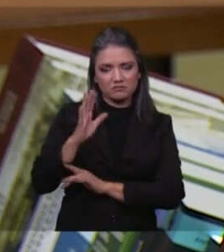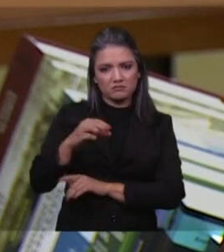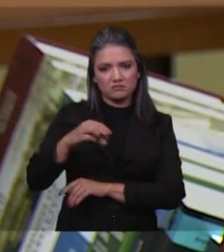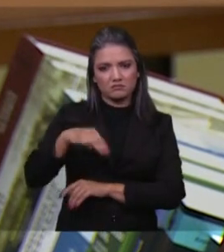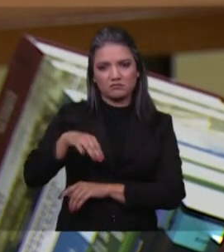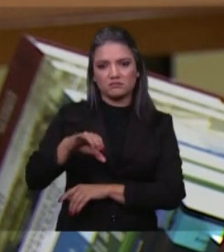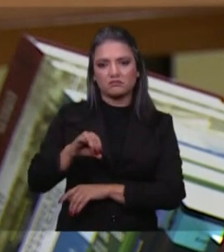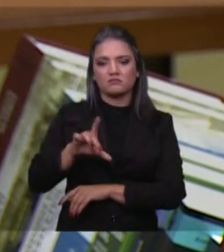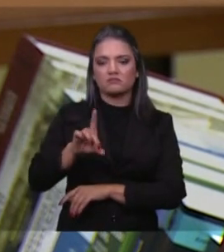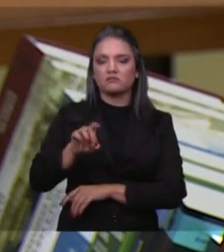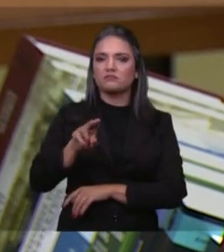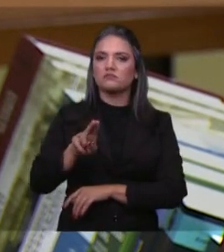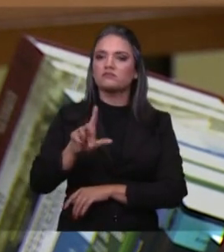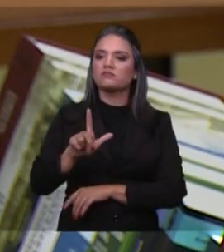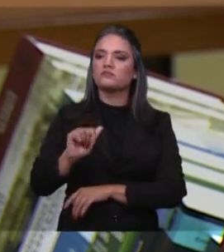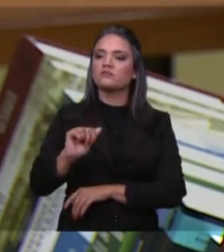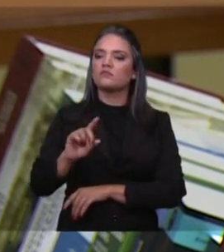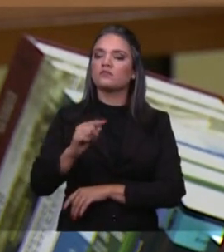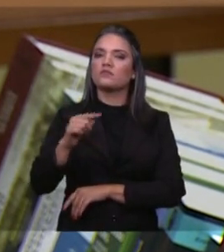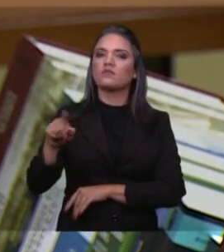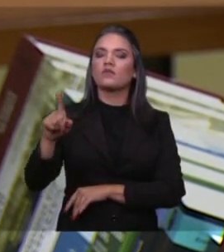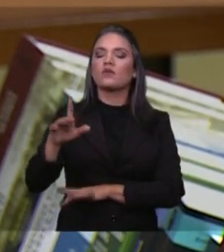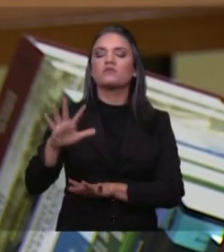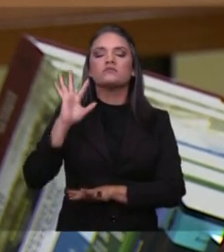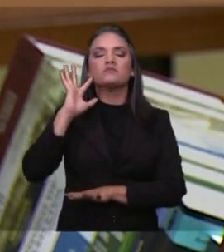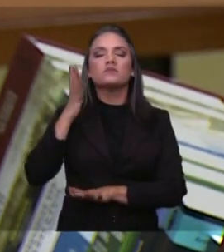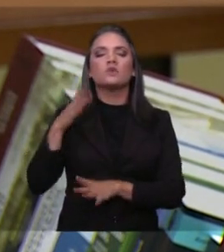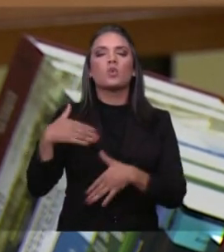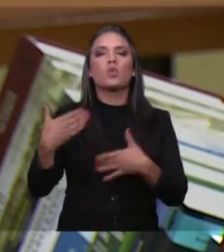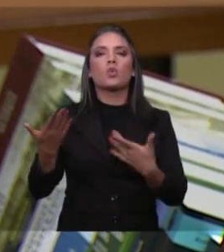um quórum necessário para